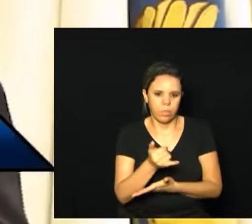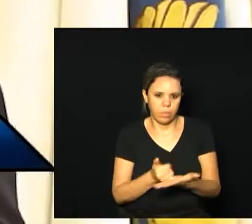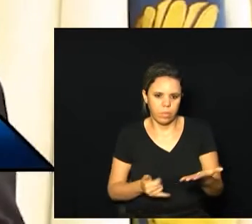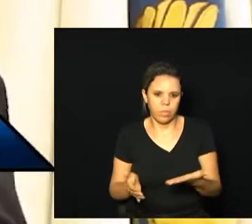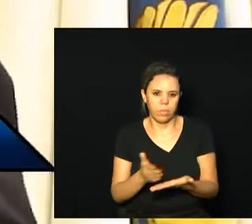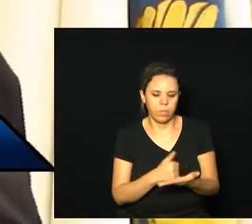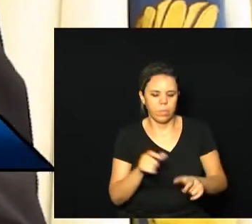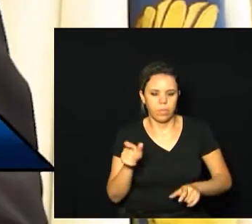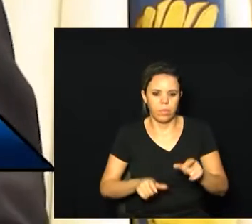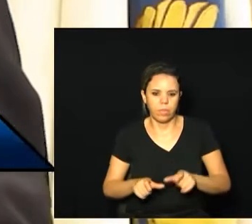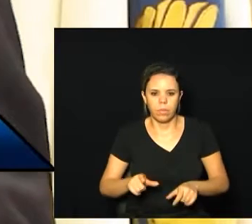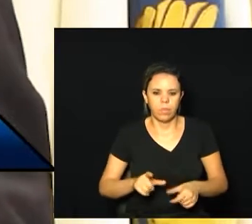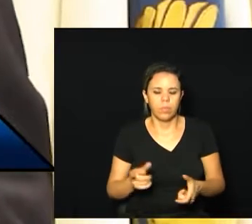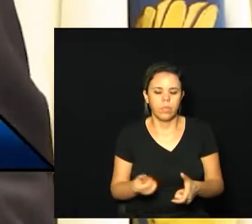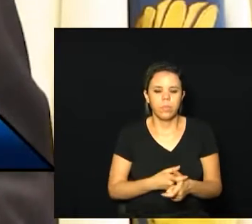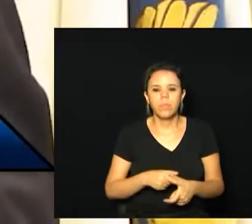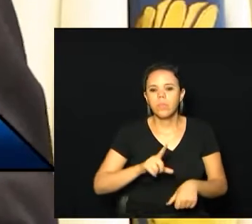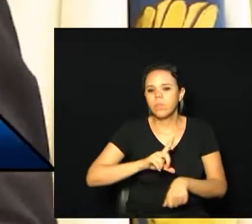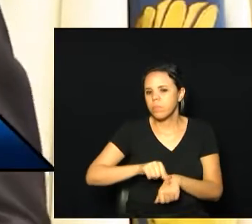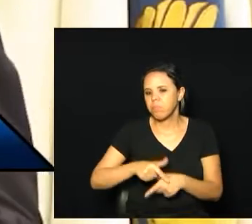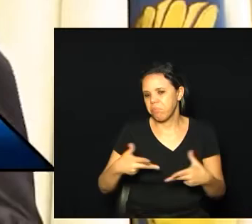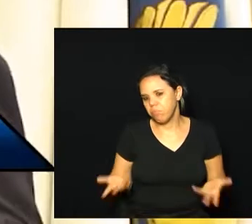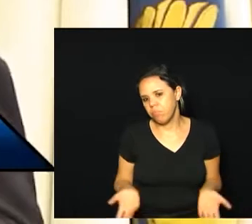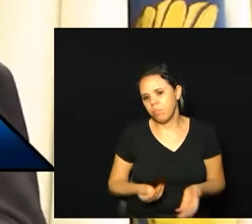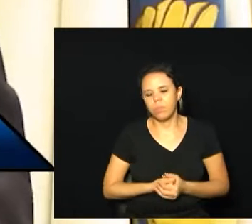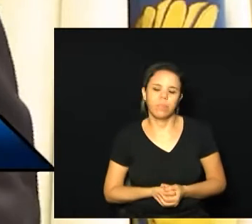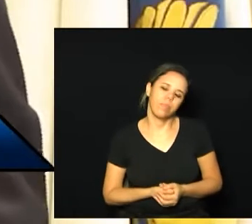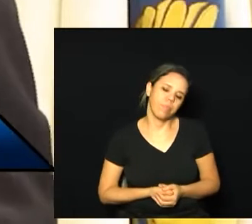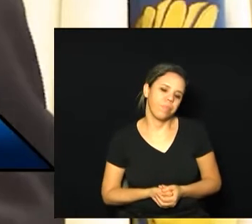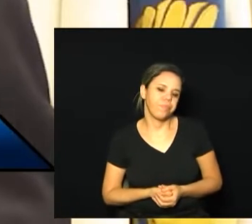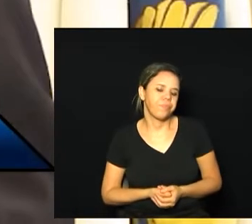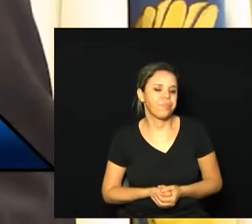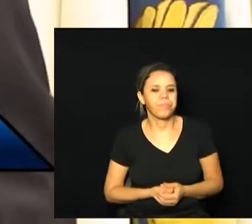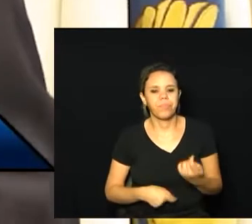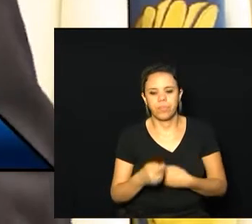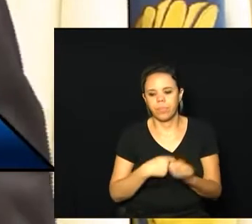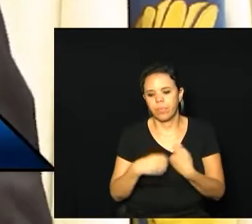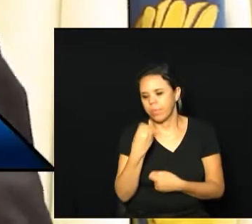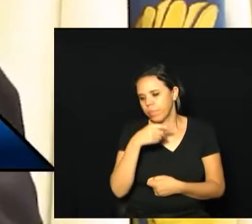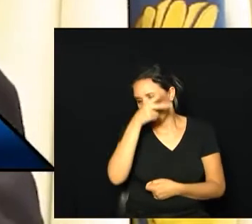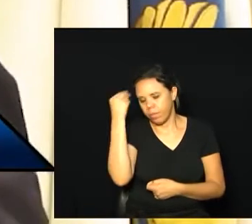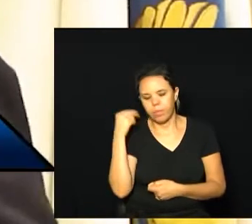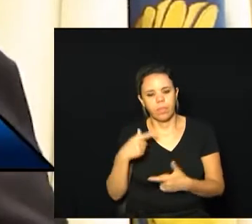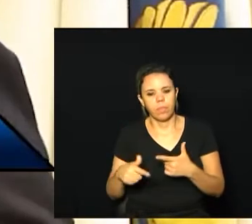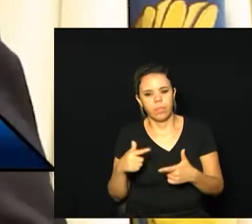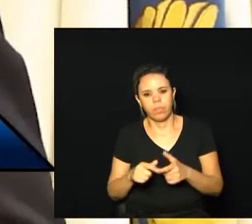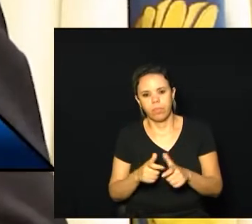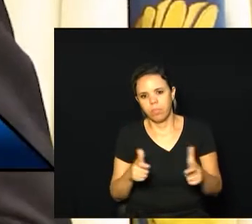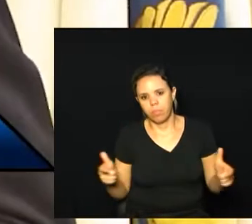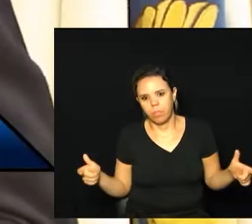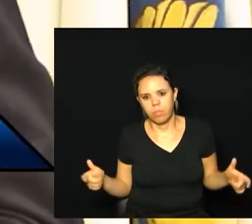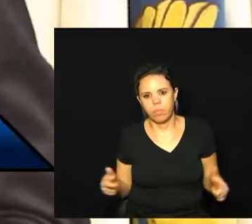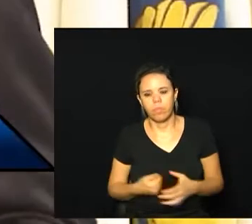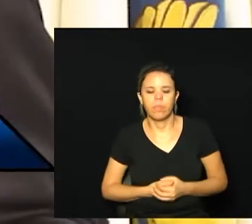aqueles munícipes que estavam ou inadimplentes ou que já tinha negociado com a prefeitura, causando aí uma enorme